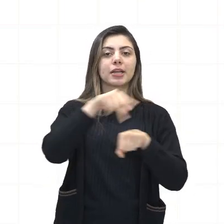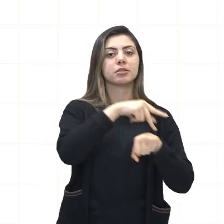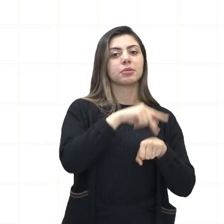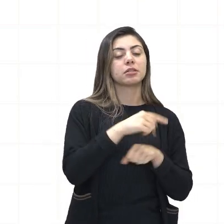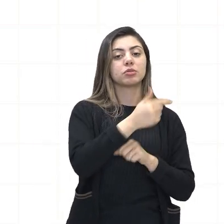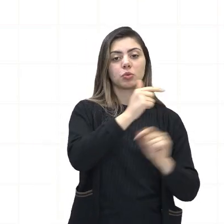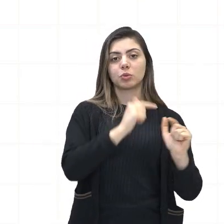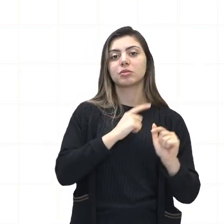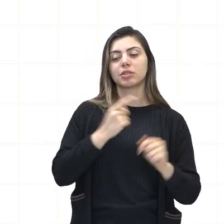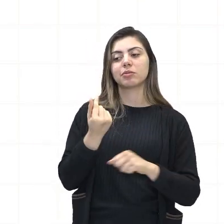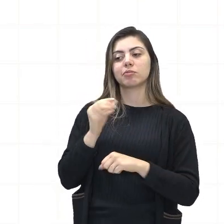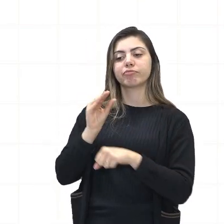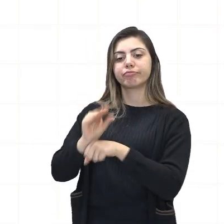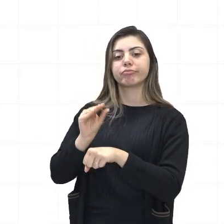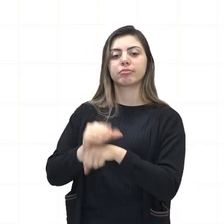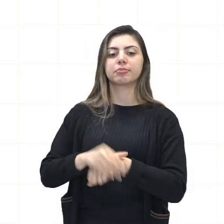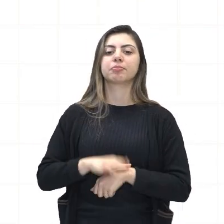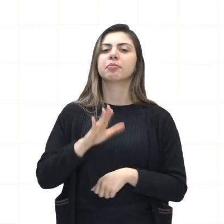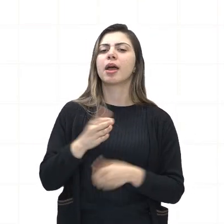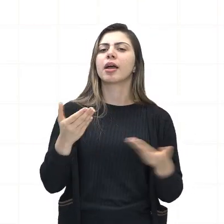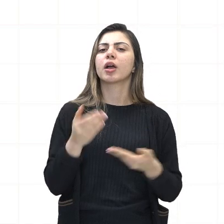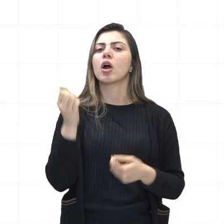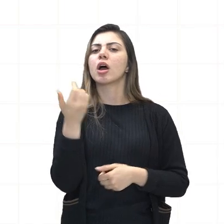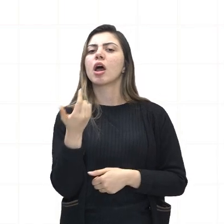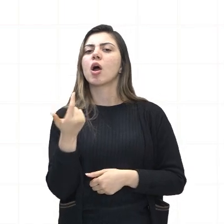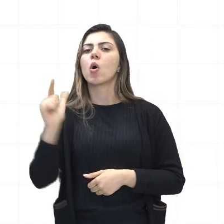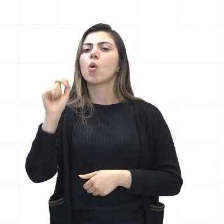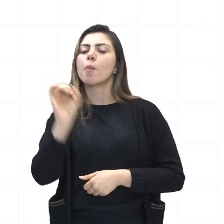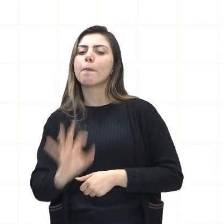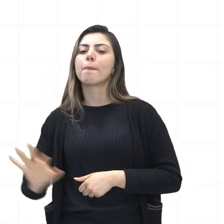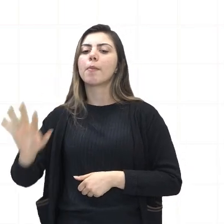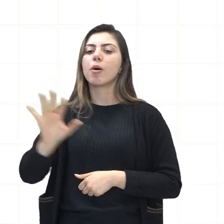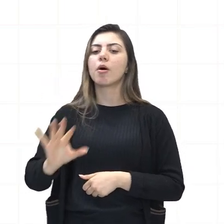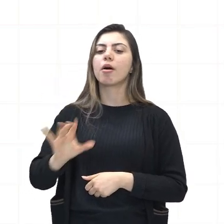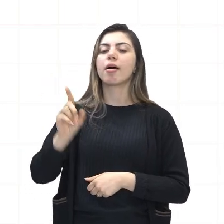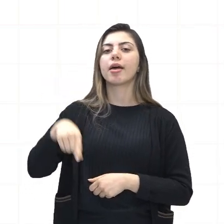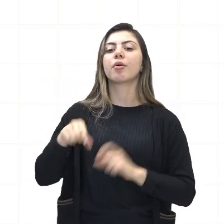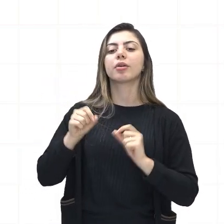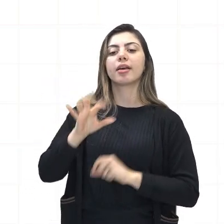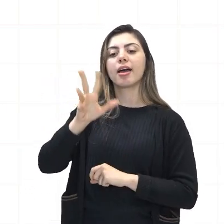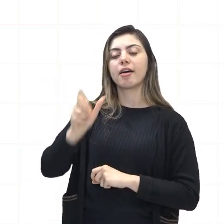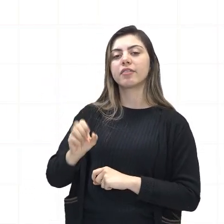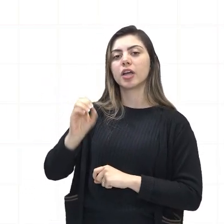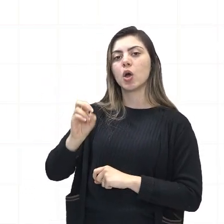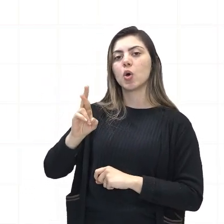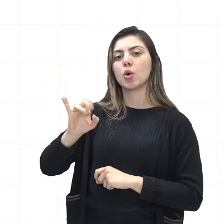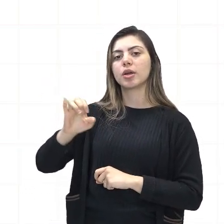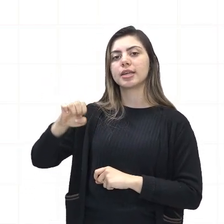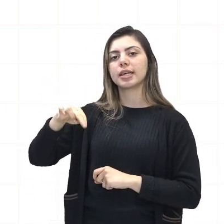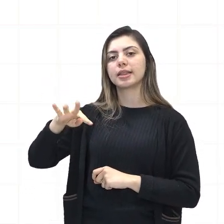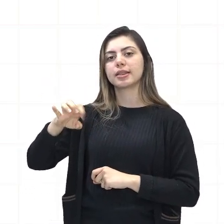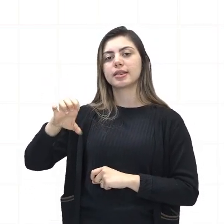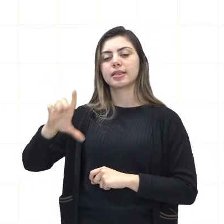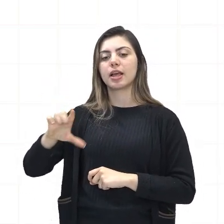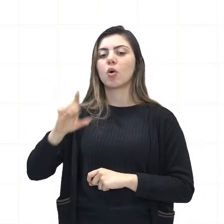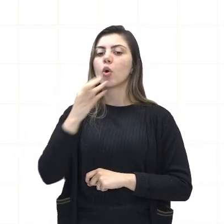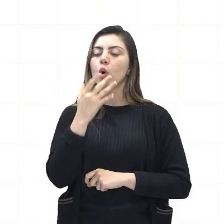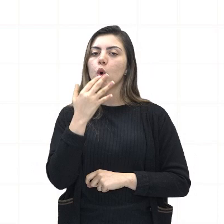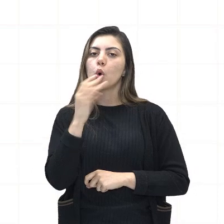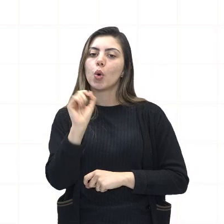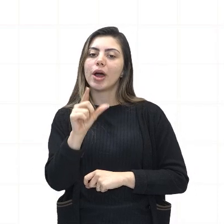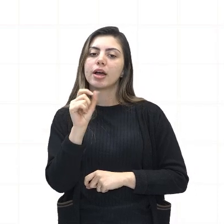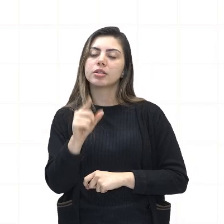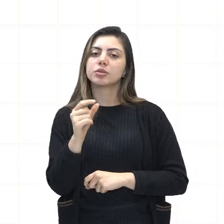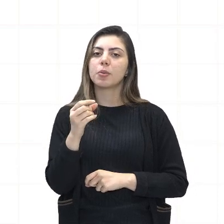para outra parte da região, outra região aí da África, que é a África Oriental, essa parte de azul aí, né? Bem colada com o Oceano